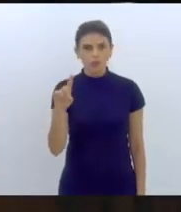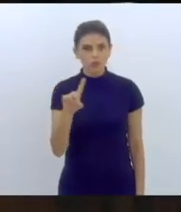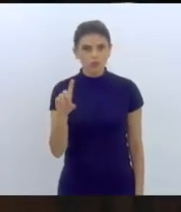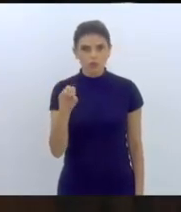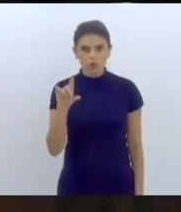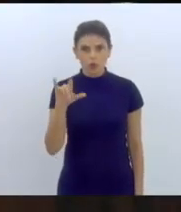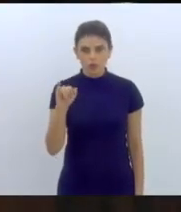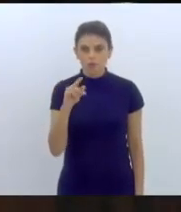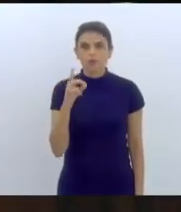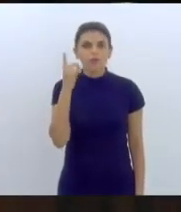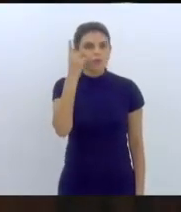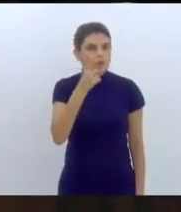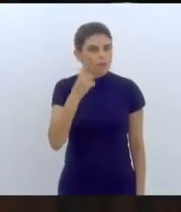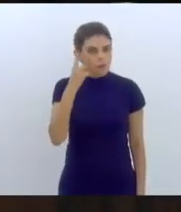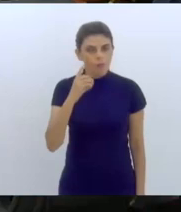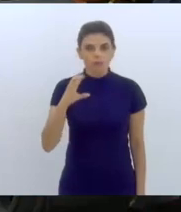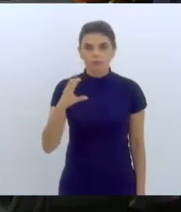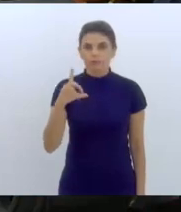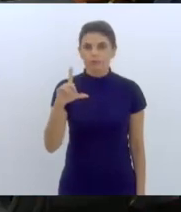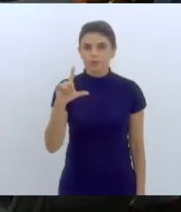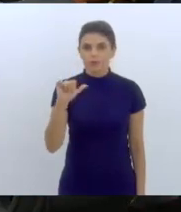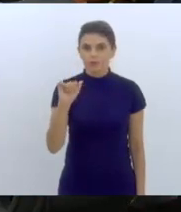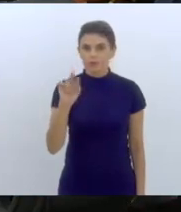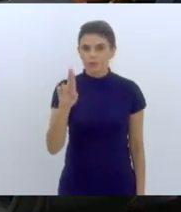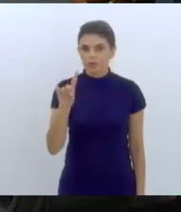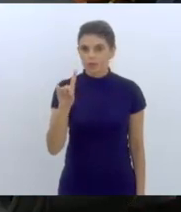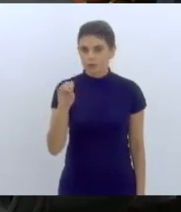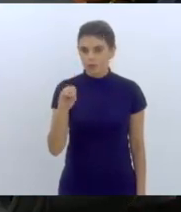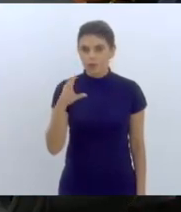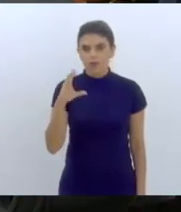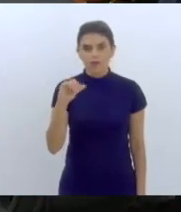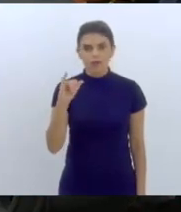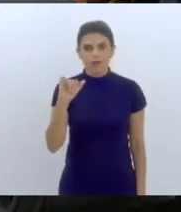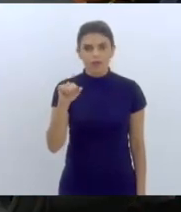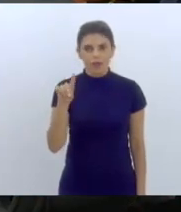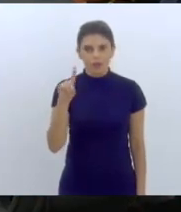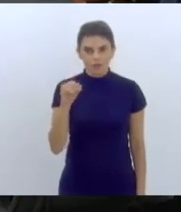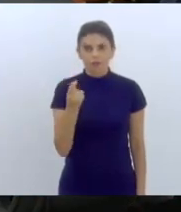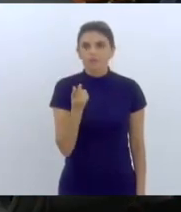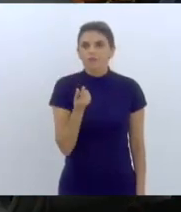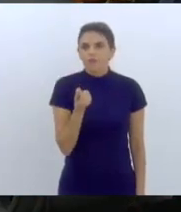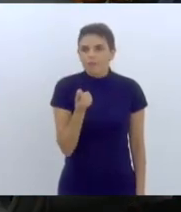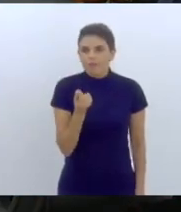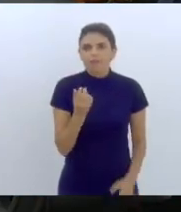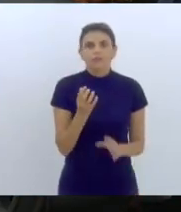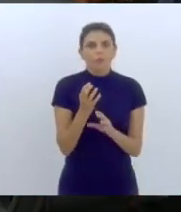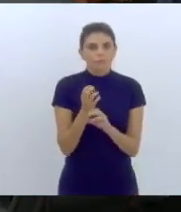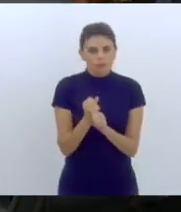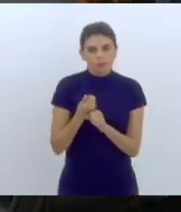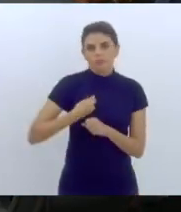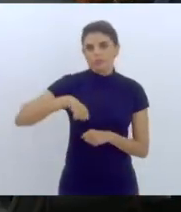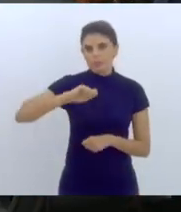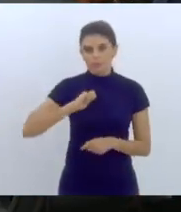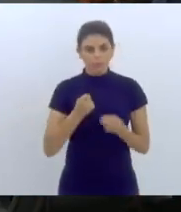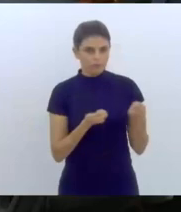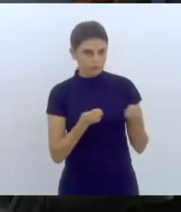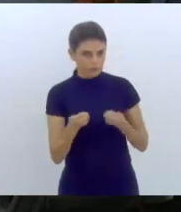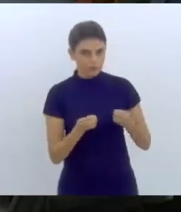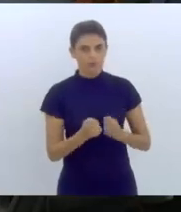Deputado Cláudio Caiado, para emitir parecer pela Comissão de Orçamento, Finanças, Fiscalização Financeira e Controle.